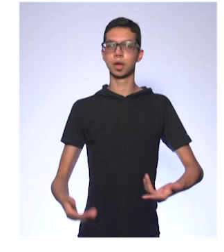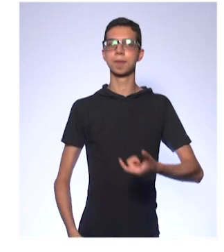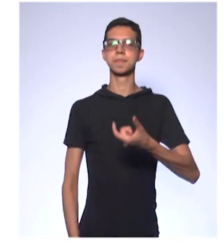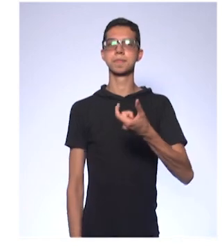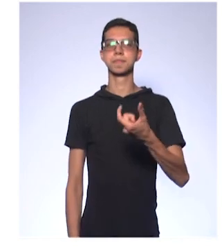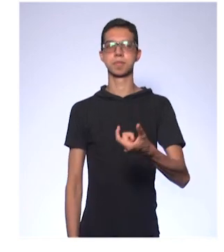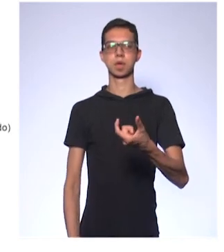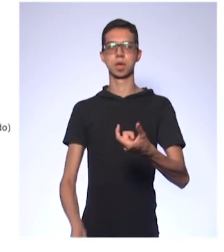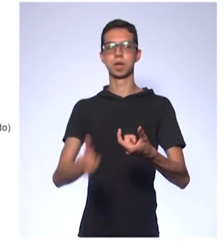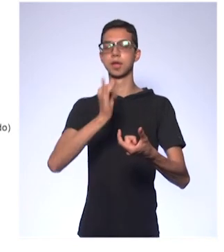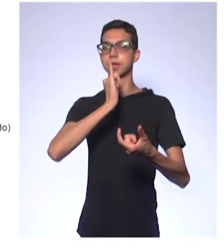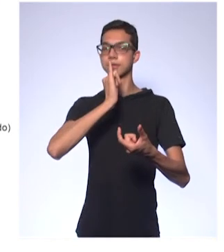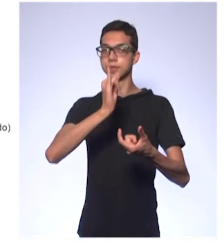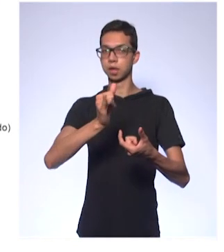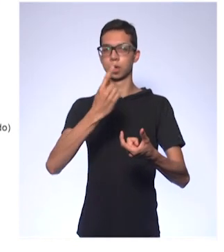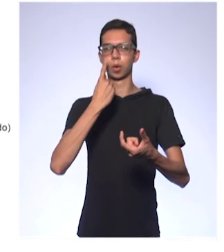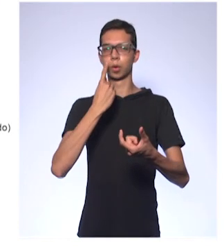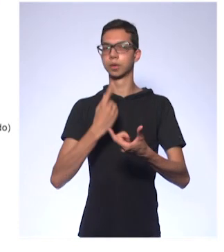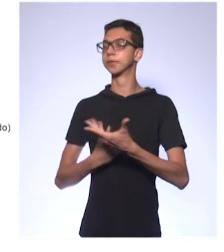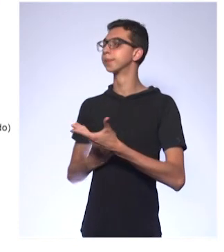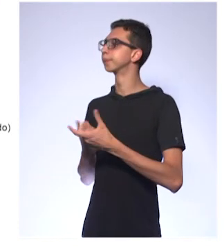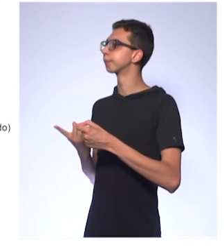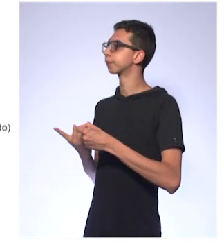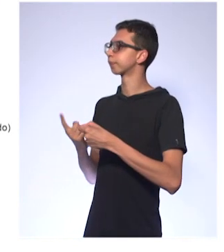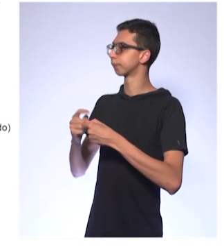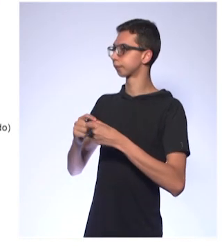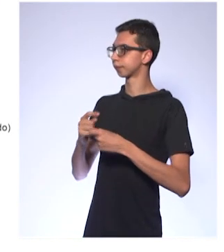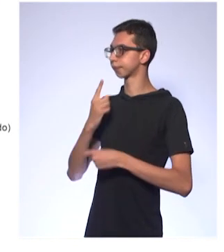ali, a gente pode voltar aqui um pouquinho, né?